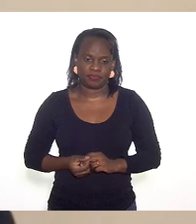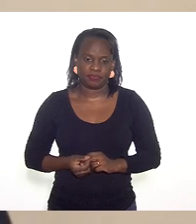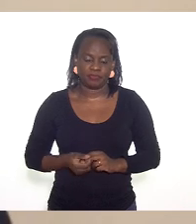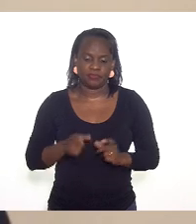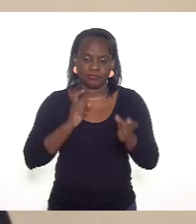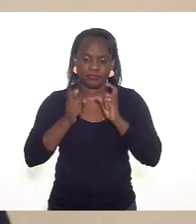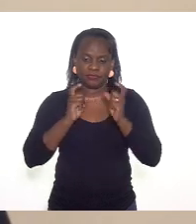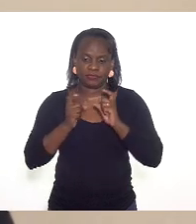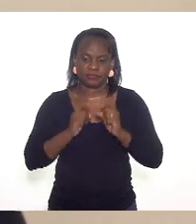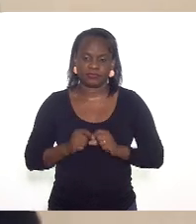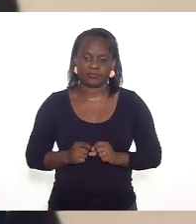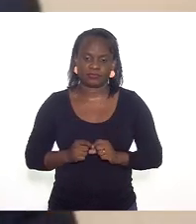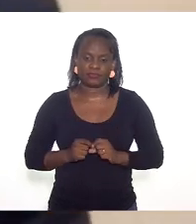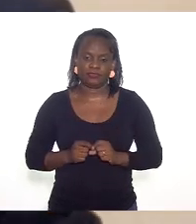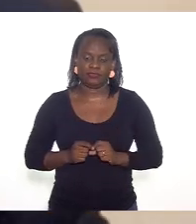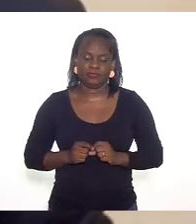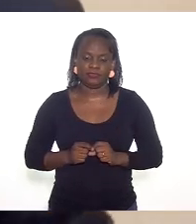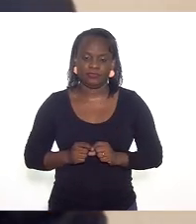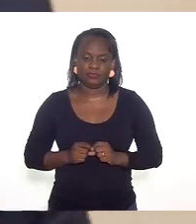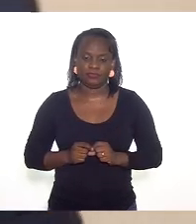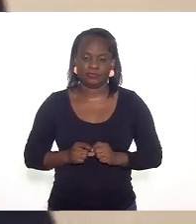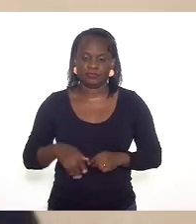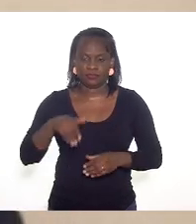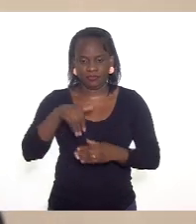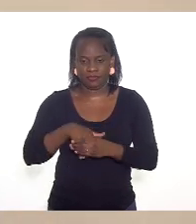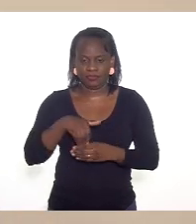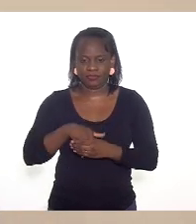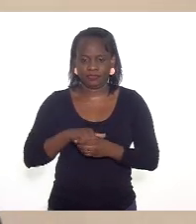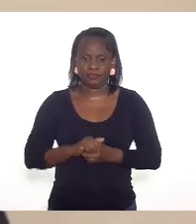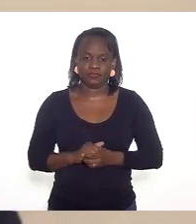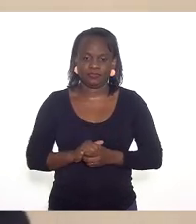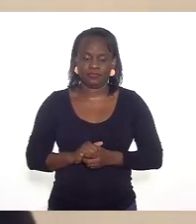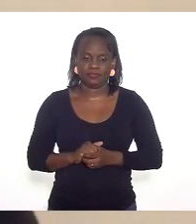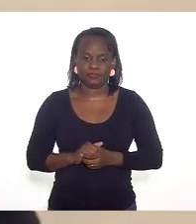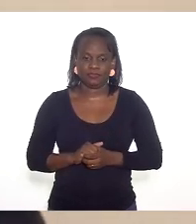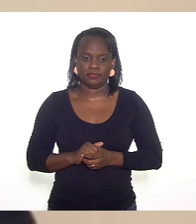Em discussão, em votação,